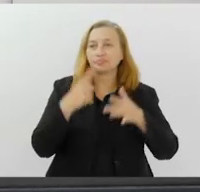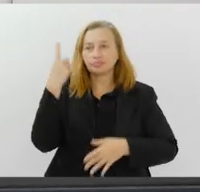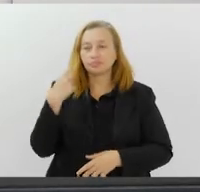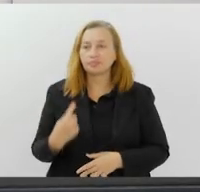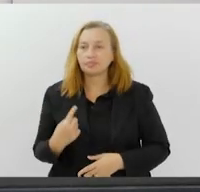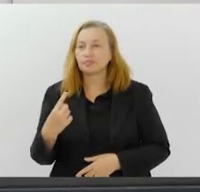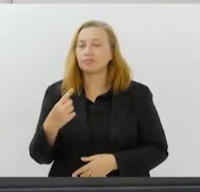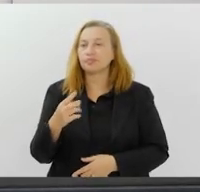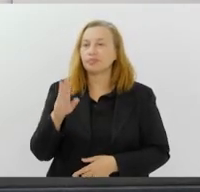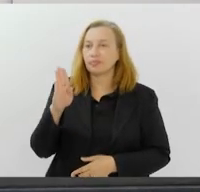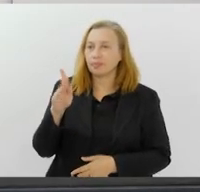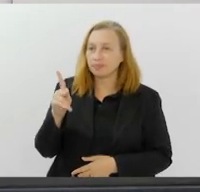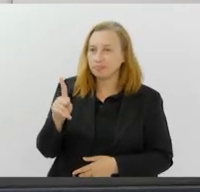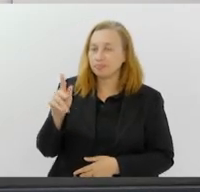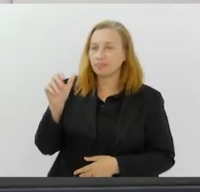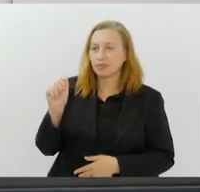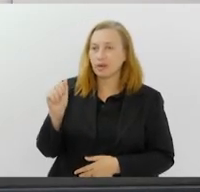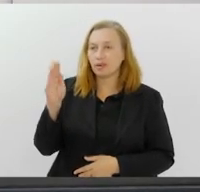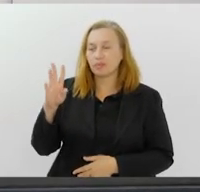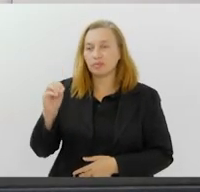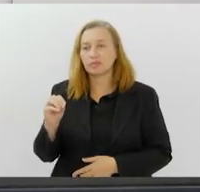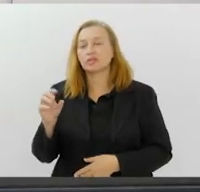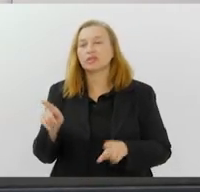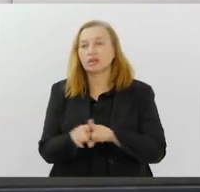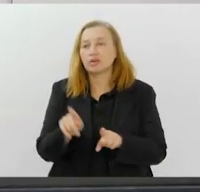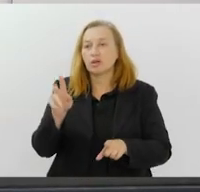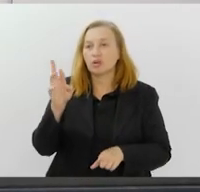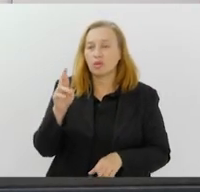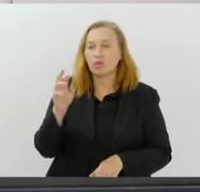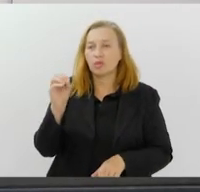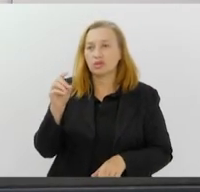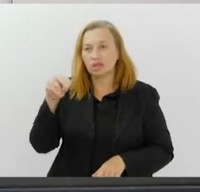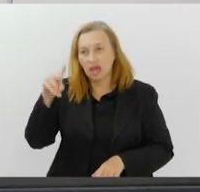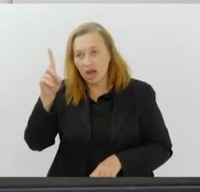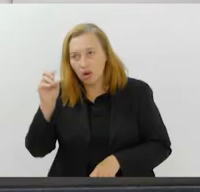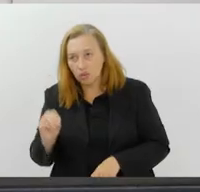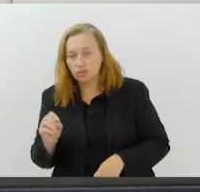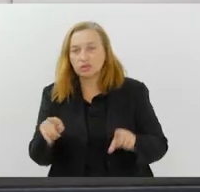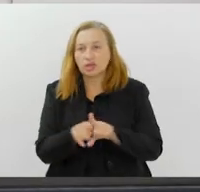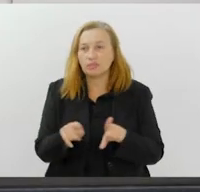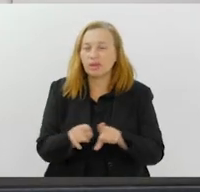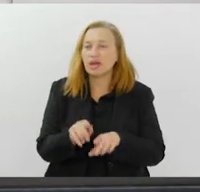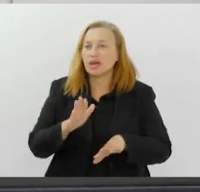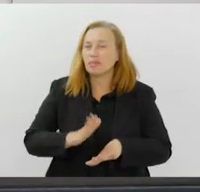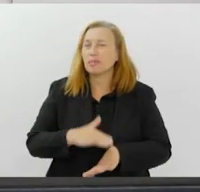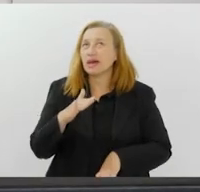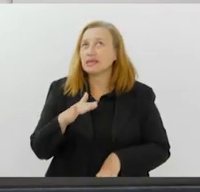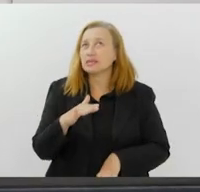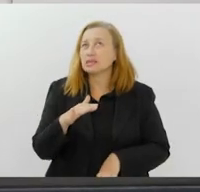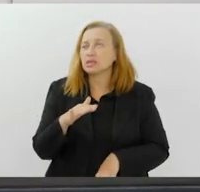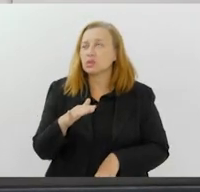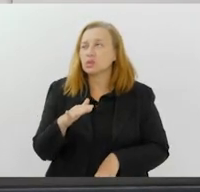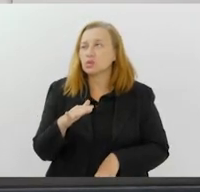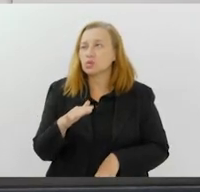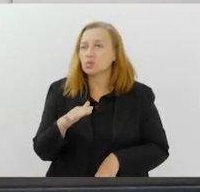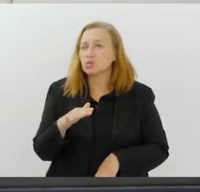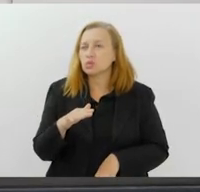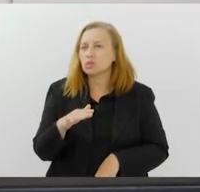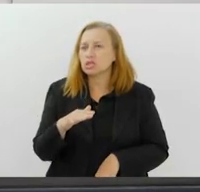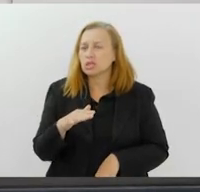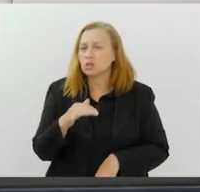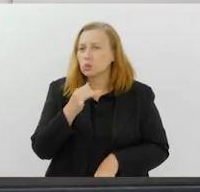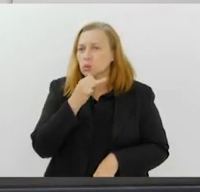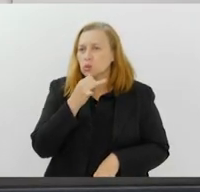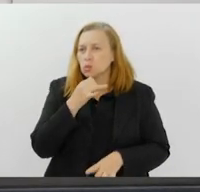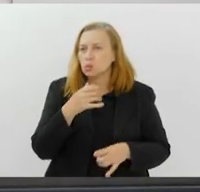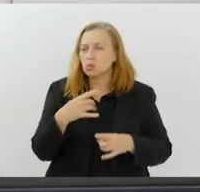Pablo também fez questão Ronaldo também isso é é é mais é mais gritante ainda no